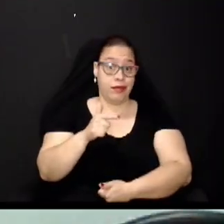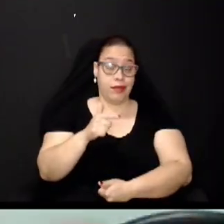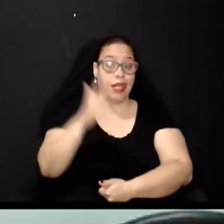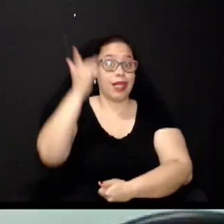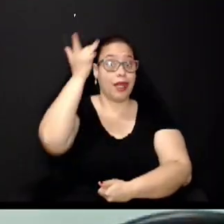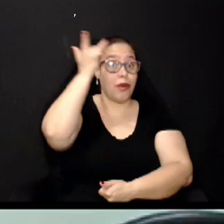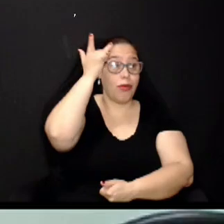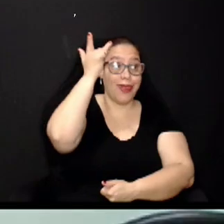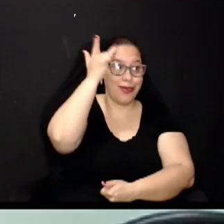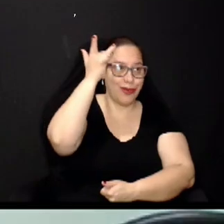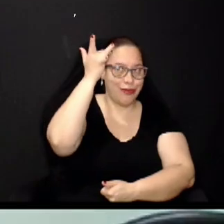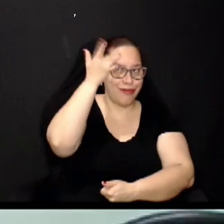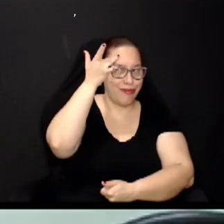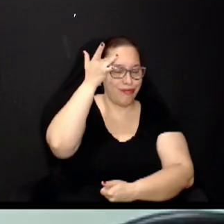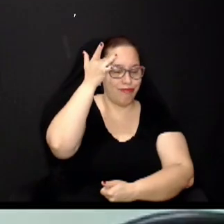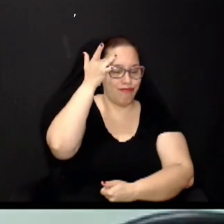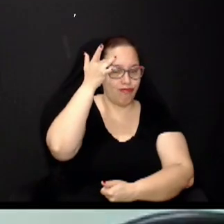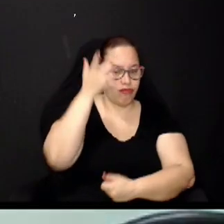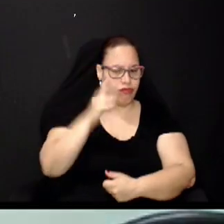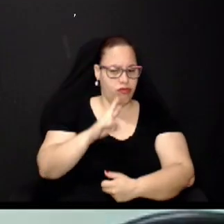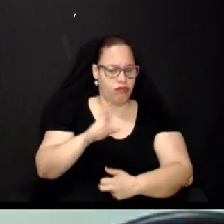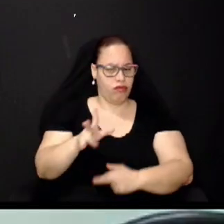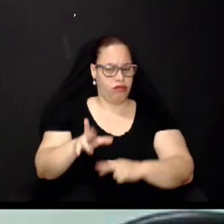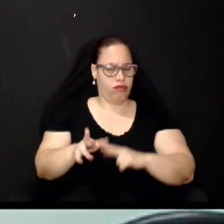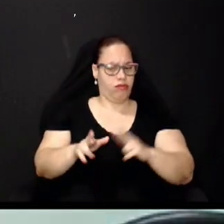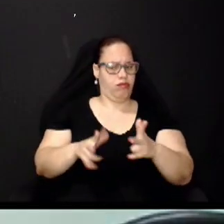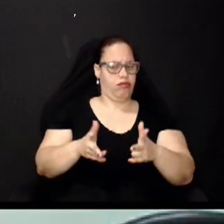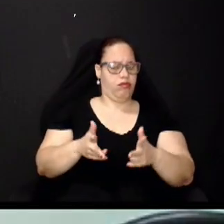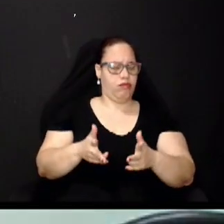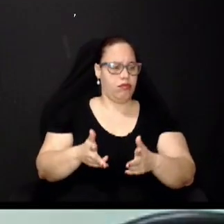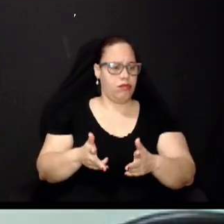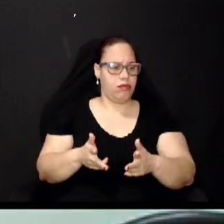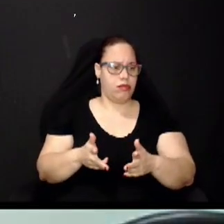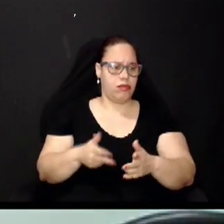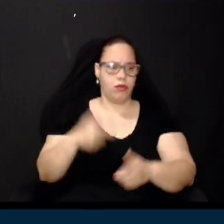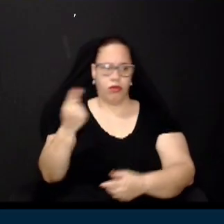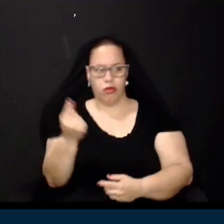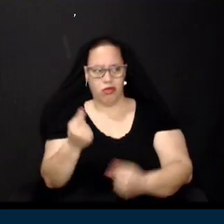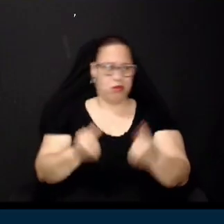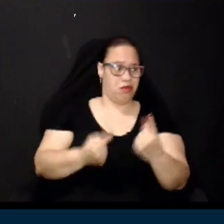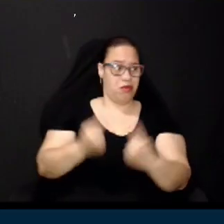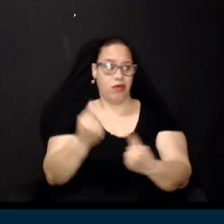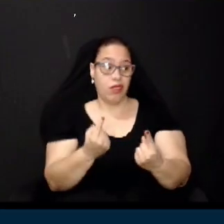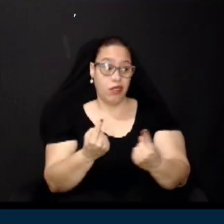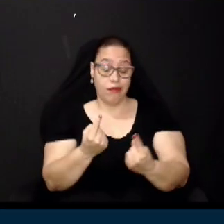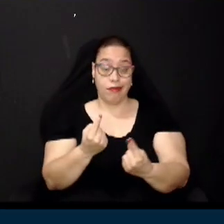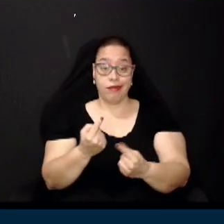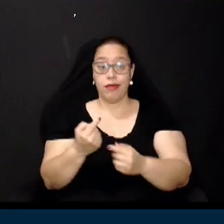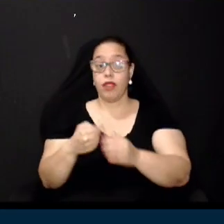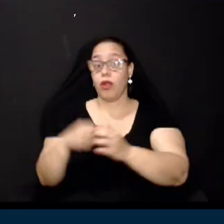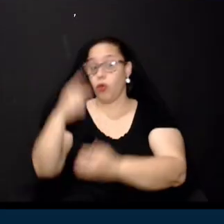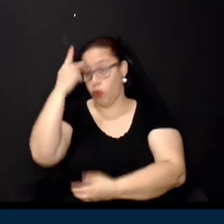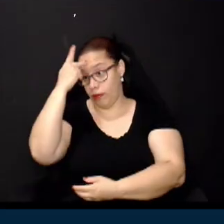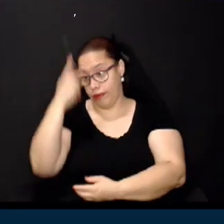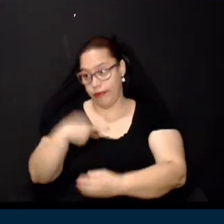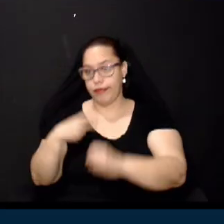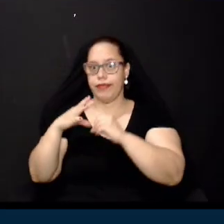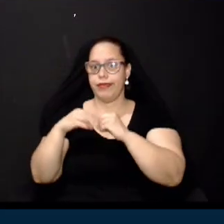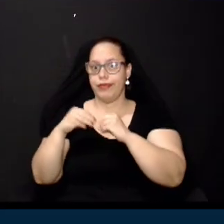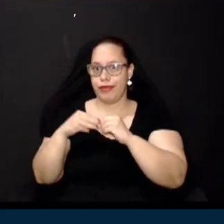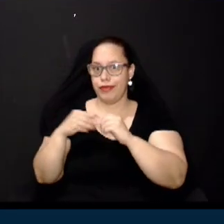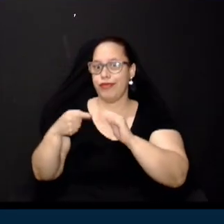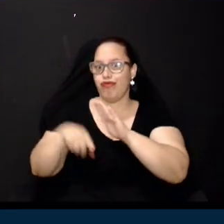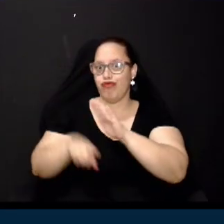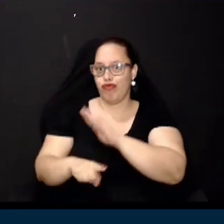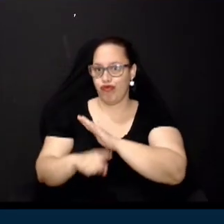para saber distinguir o que é uma coisa e o que é outra. É um exercício de autoconhecimento profundo, né, nessa